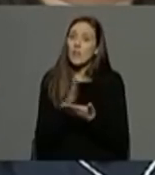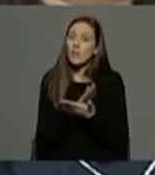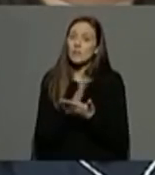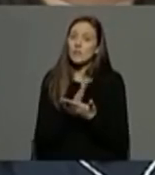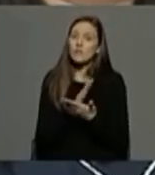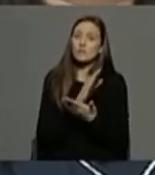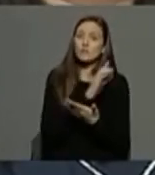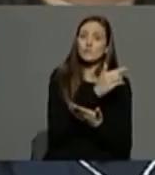candidatos da lista